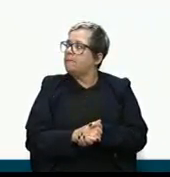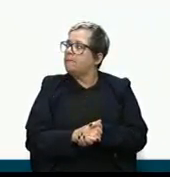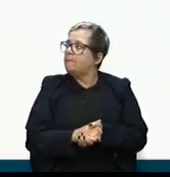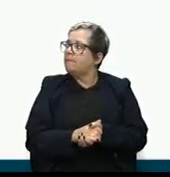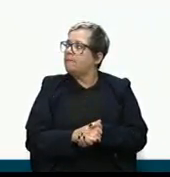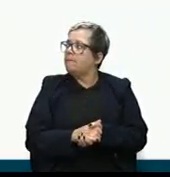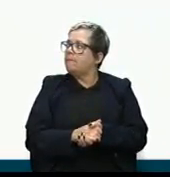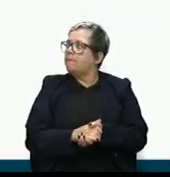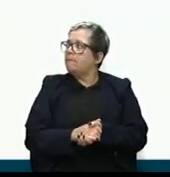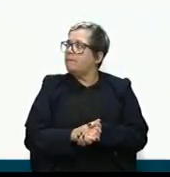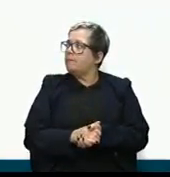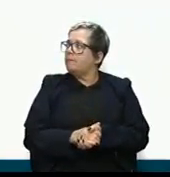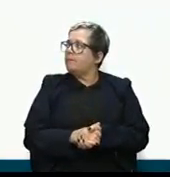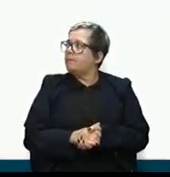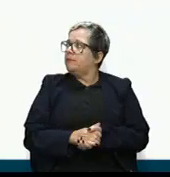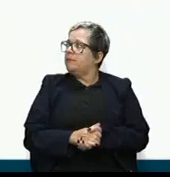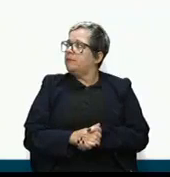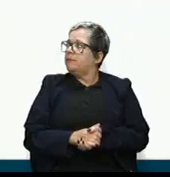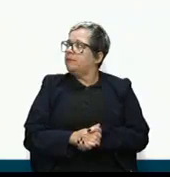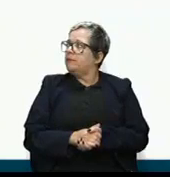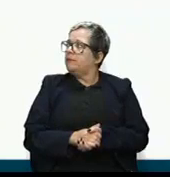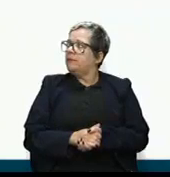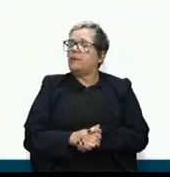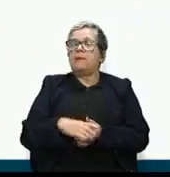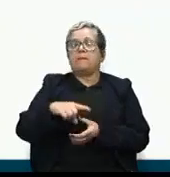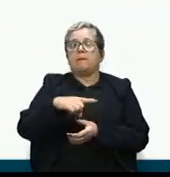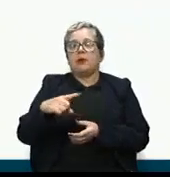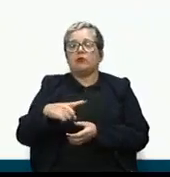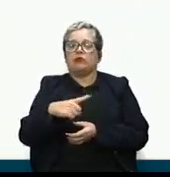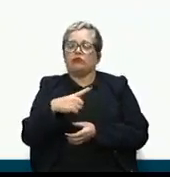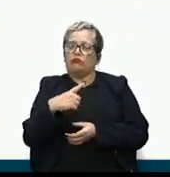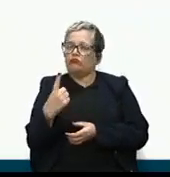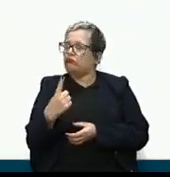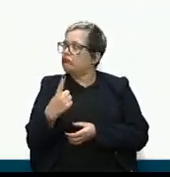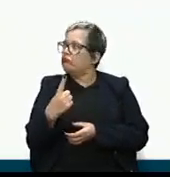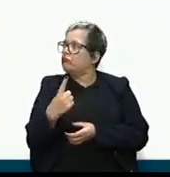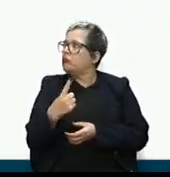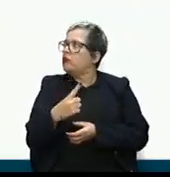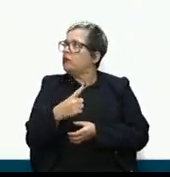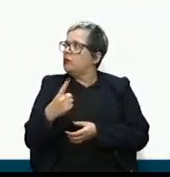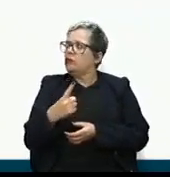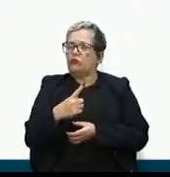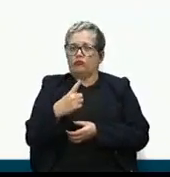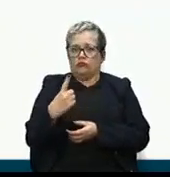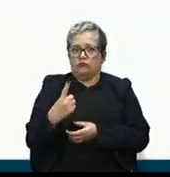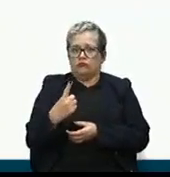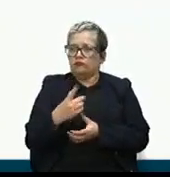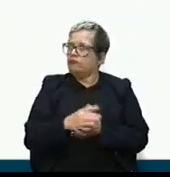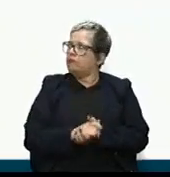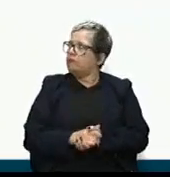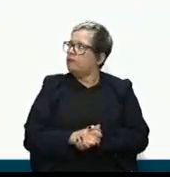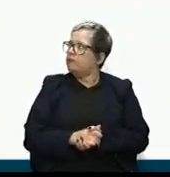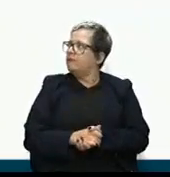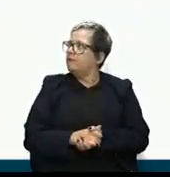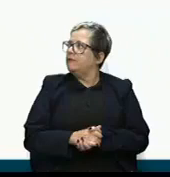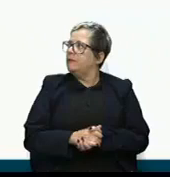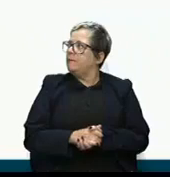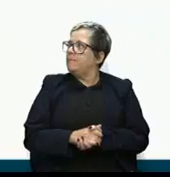2 menos 1. Menos 1. Menos 1. Menos 1.